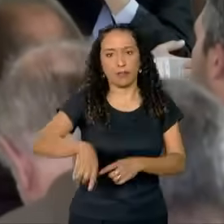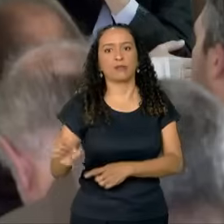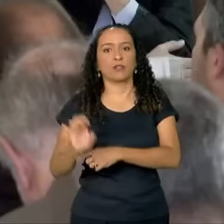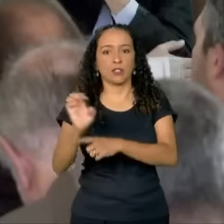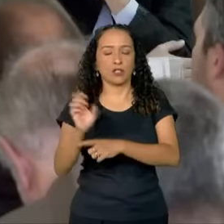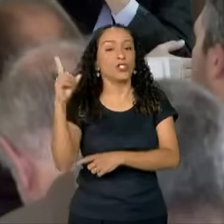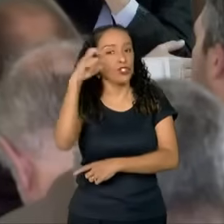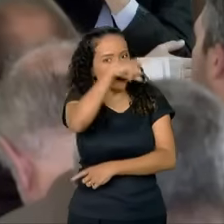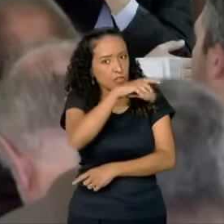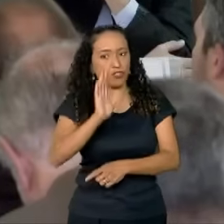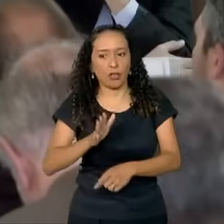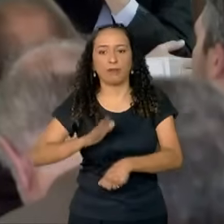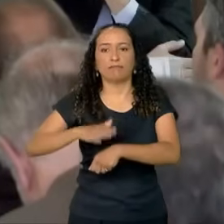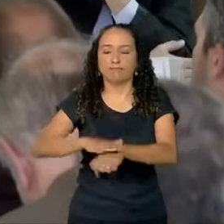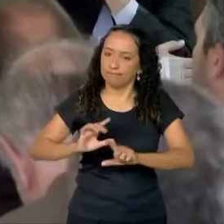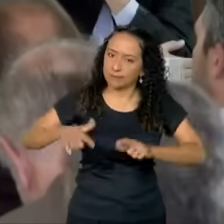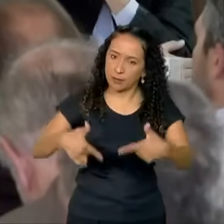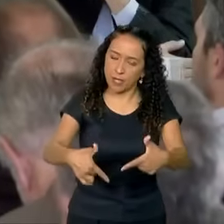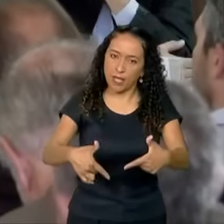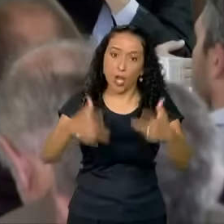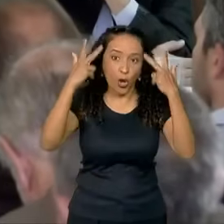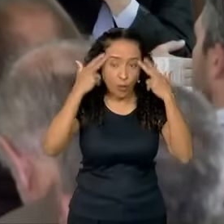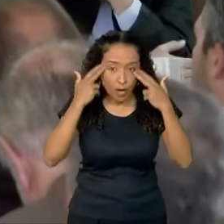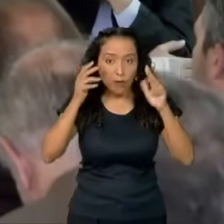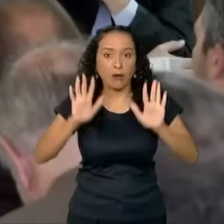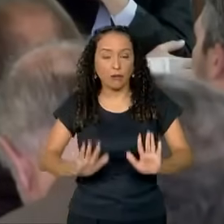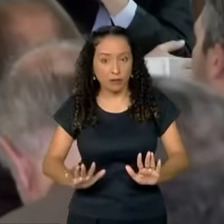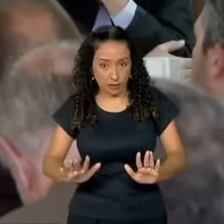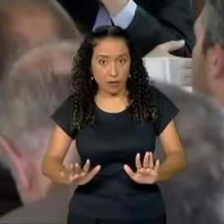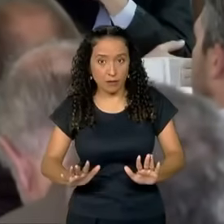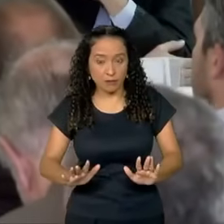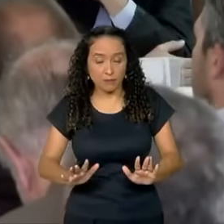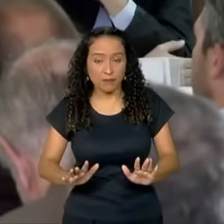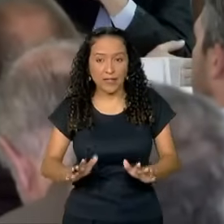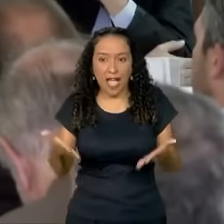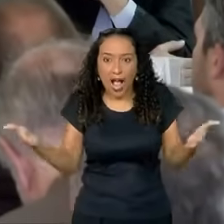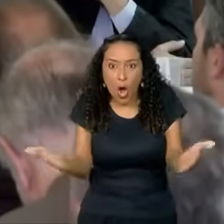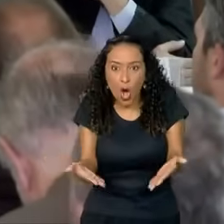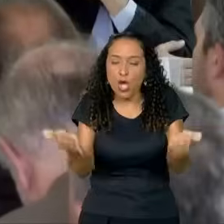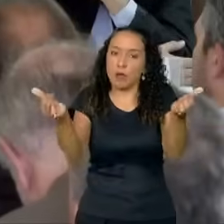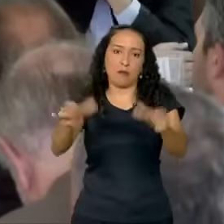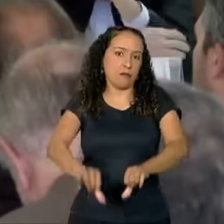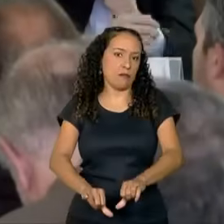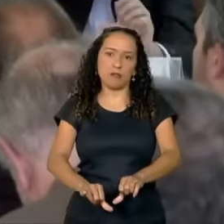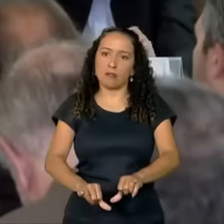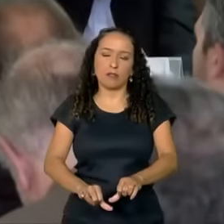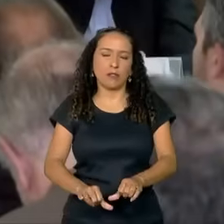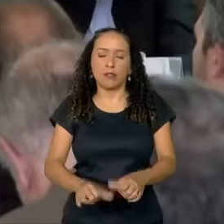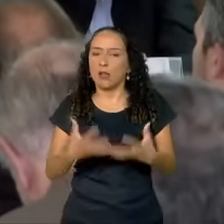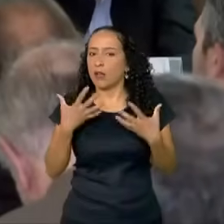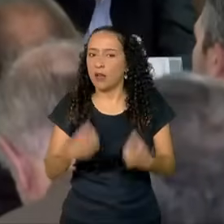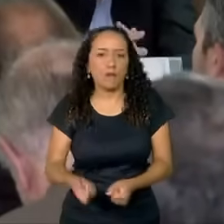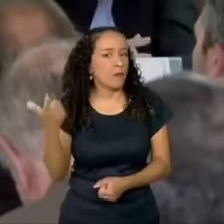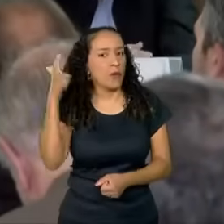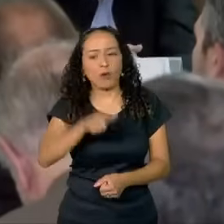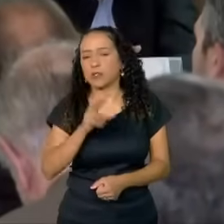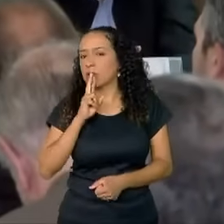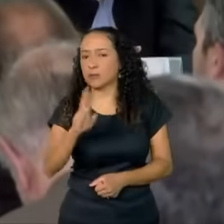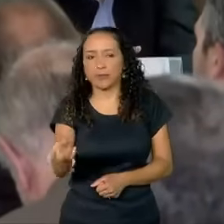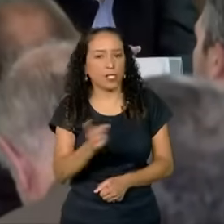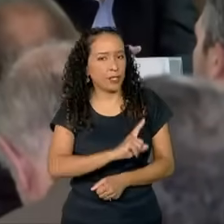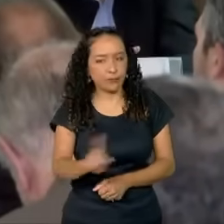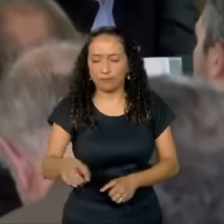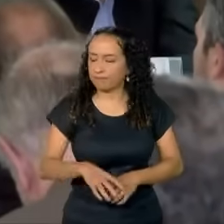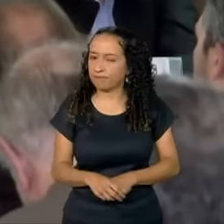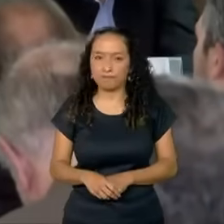nos dificulta a ação em tempos de normalidade. Em tempos de excepcionalidade, não vamos conseguir dar resposta, não vamos ter